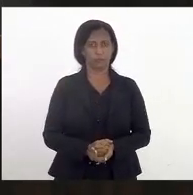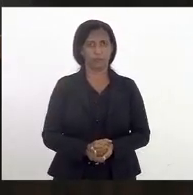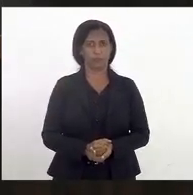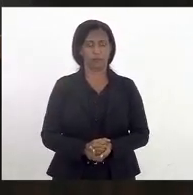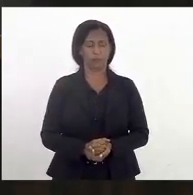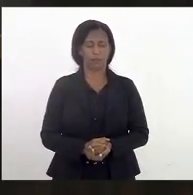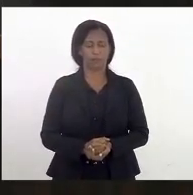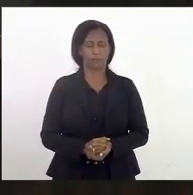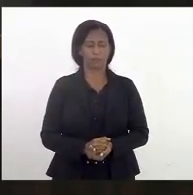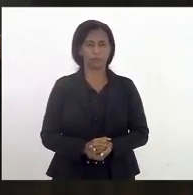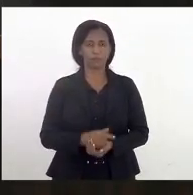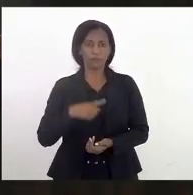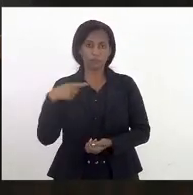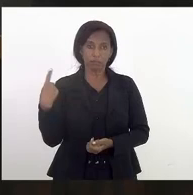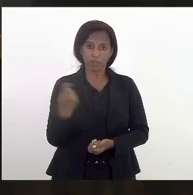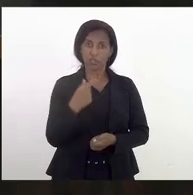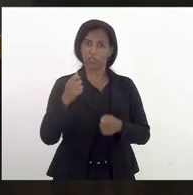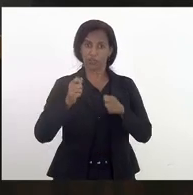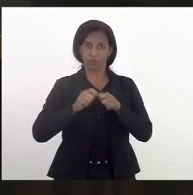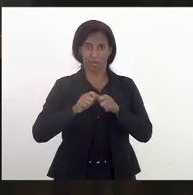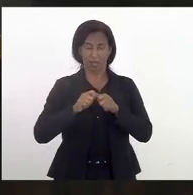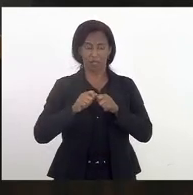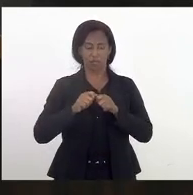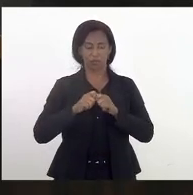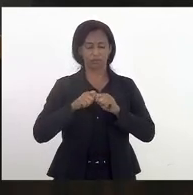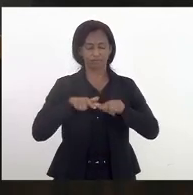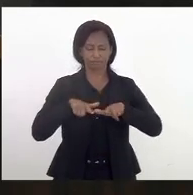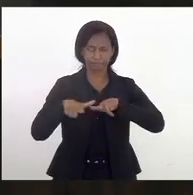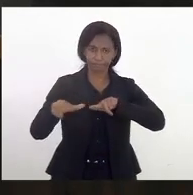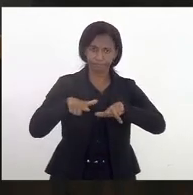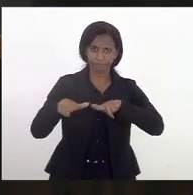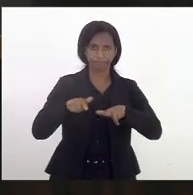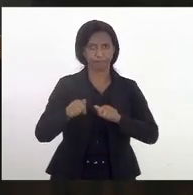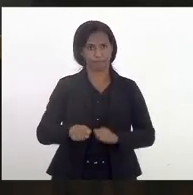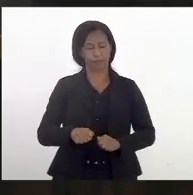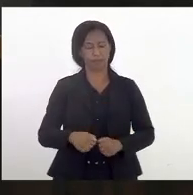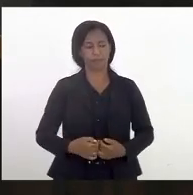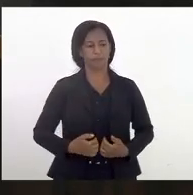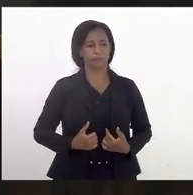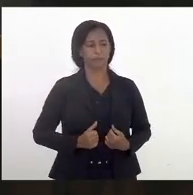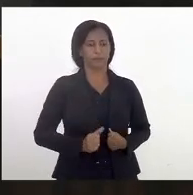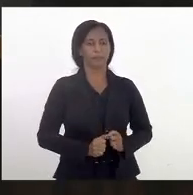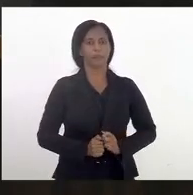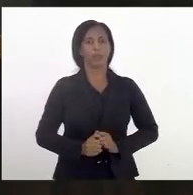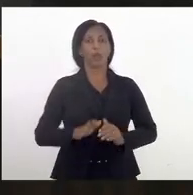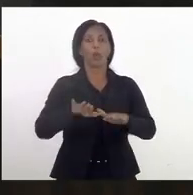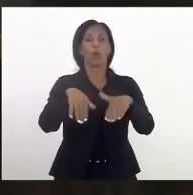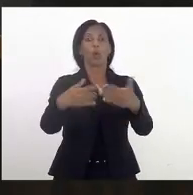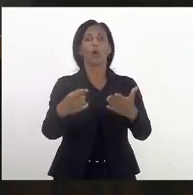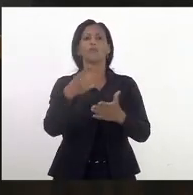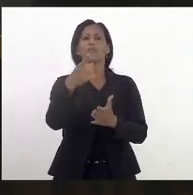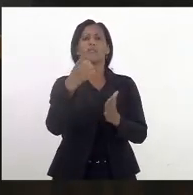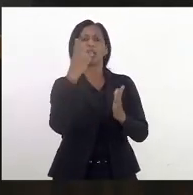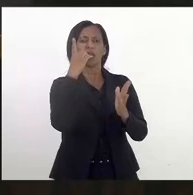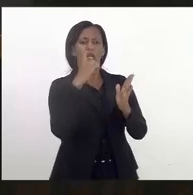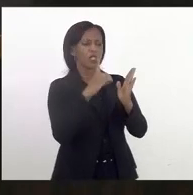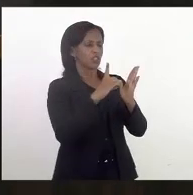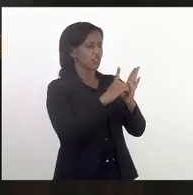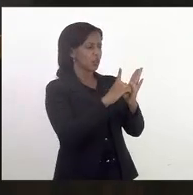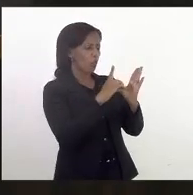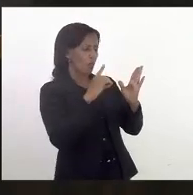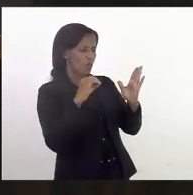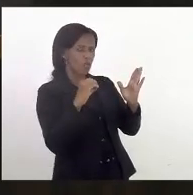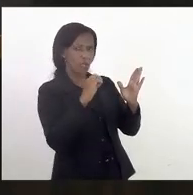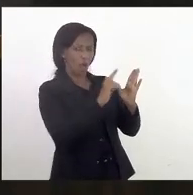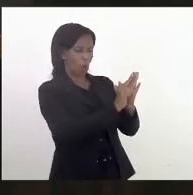gente faz deputada Marta um exercício aqui quando vocês que acompanham o diário oficial pegar lá vai